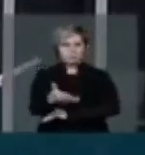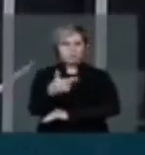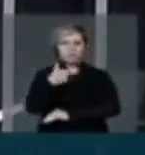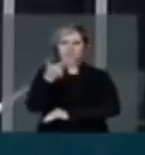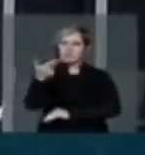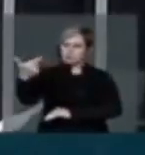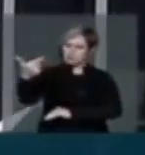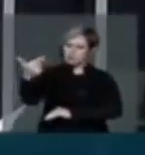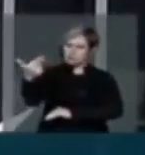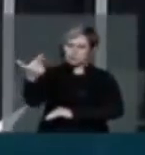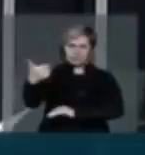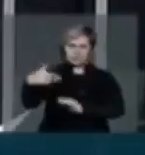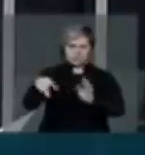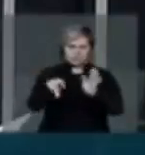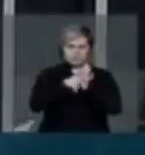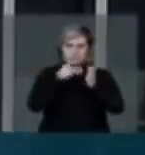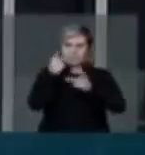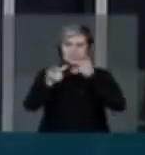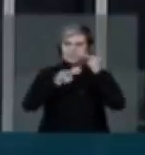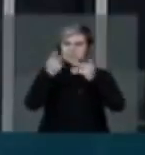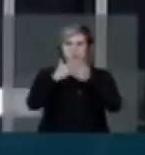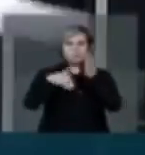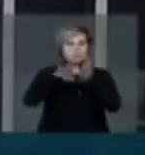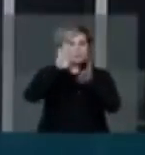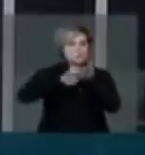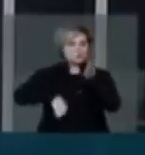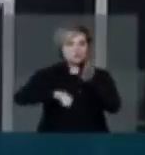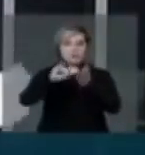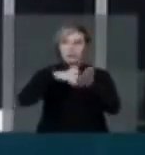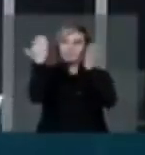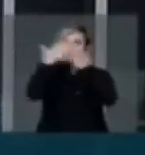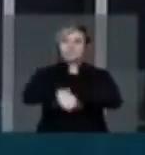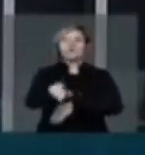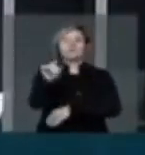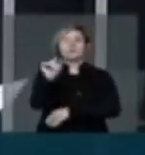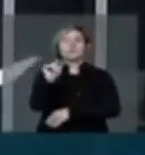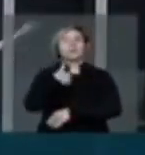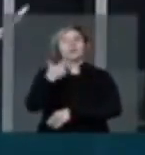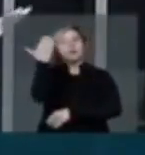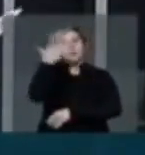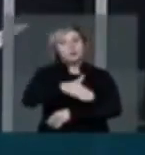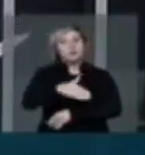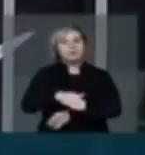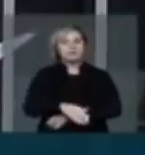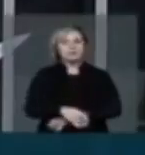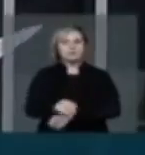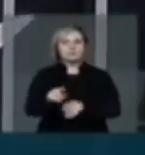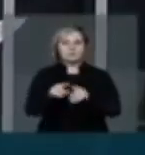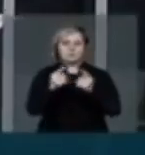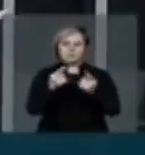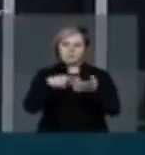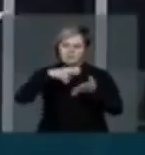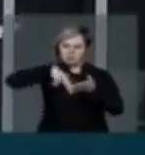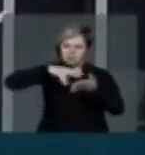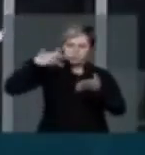Gostaria de poder chegar aqui e retirar todas as palavras que eu estou dizendo, se fosse provado o contrário. Mas, lamentavelmente, outros discursos